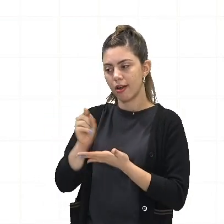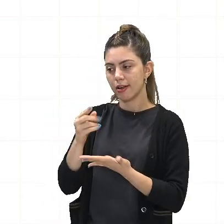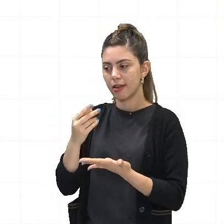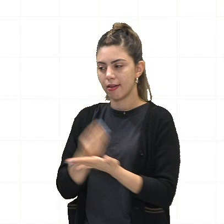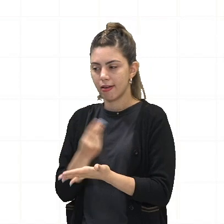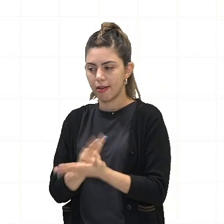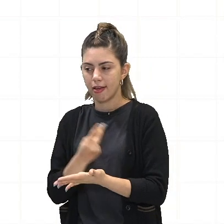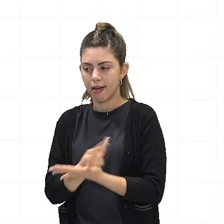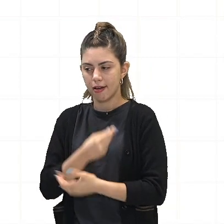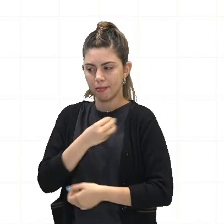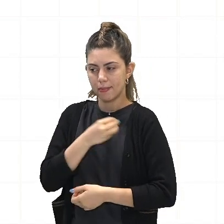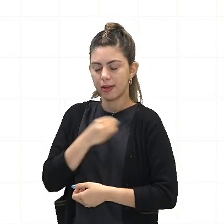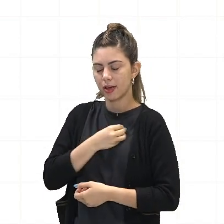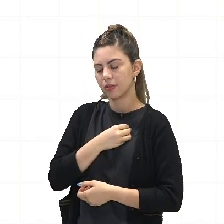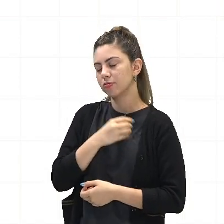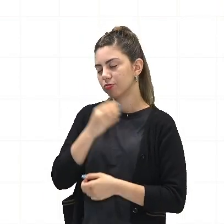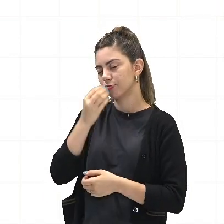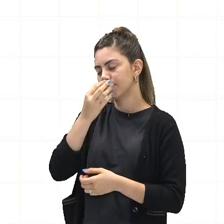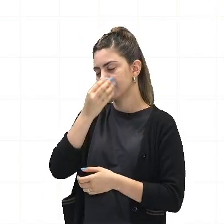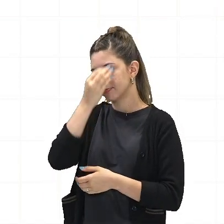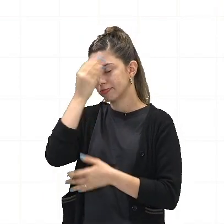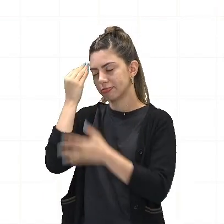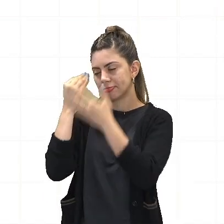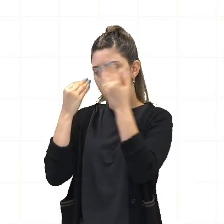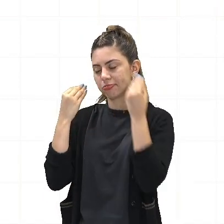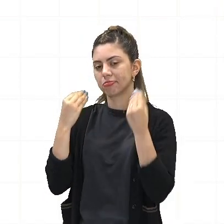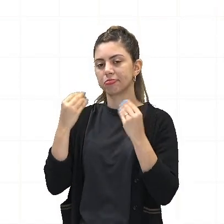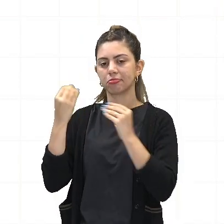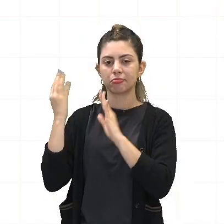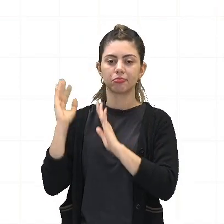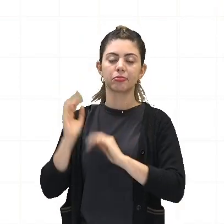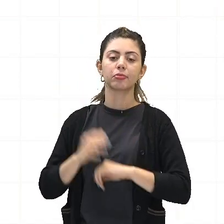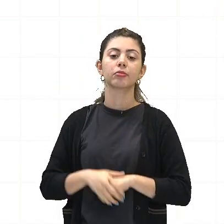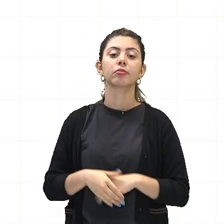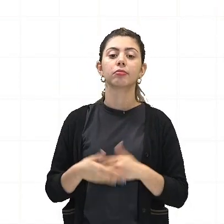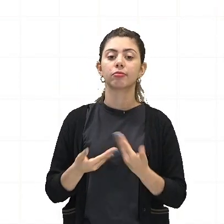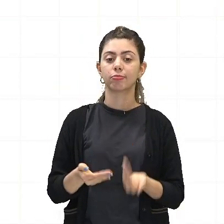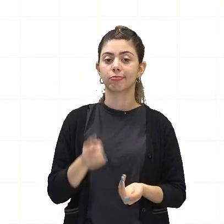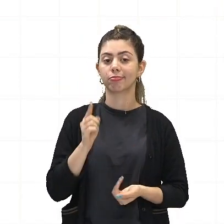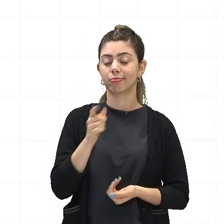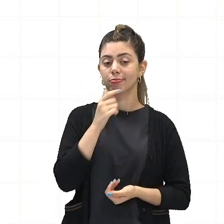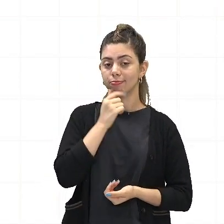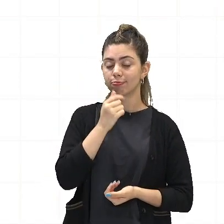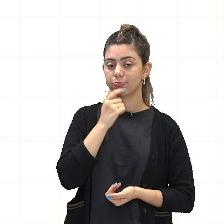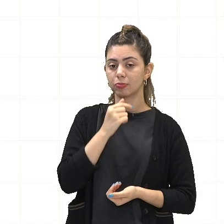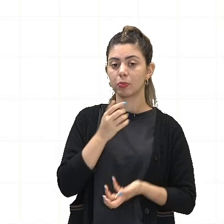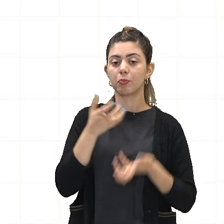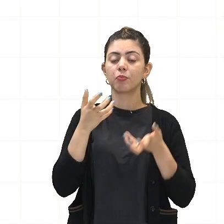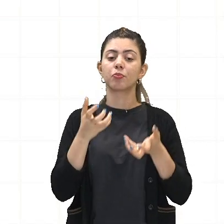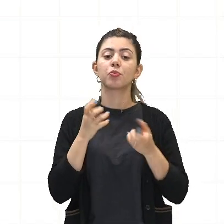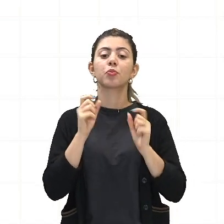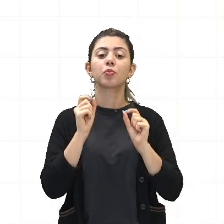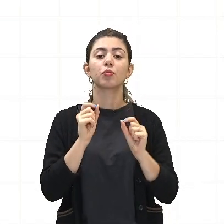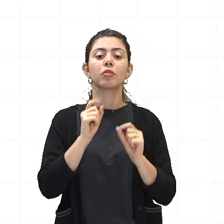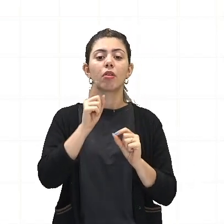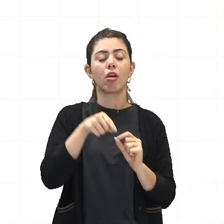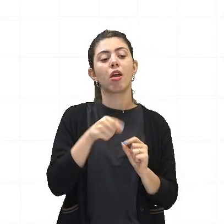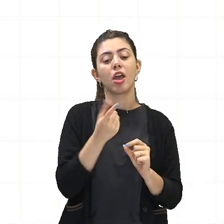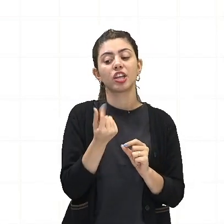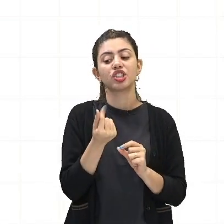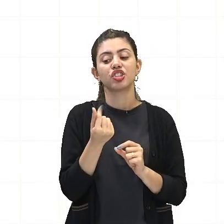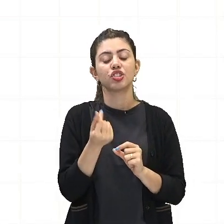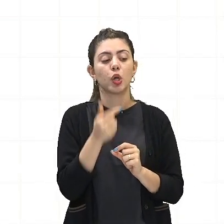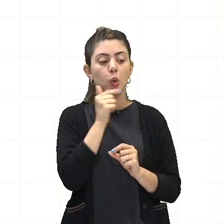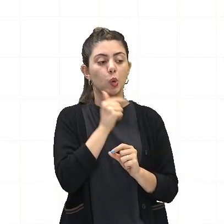temporais. Imbuído dessa prática, utilizando dessa prática, o Papa Leão X determinou no início do